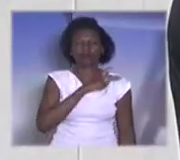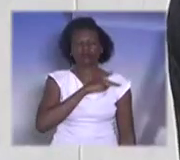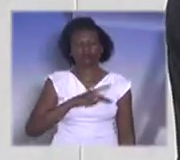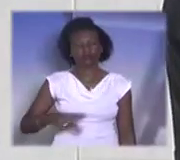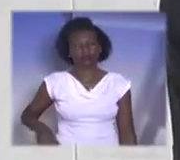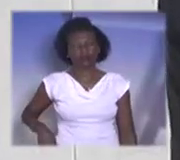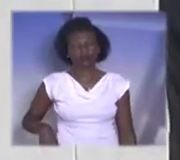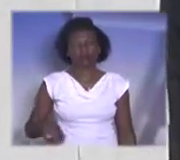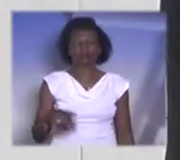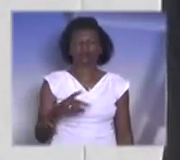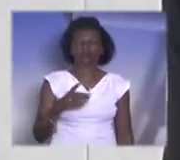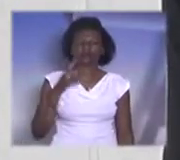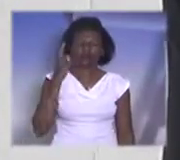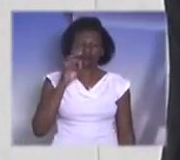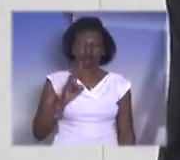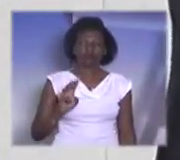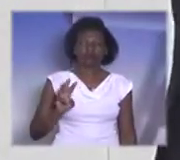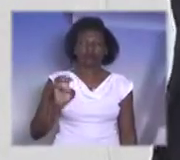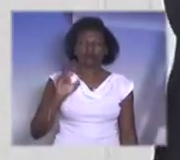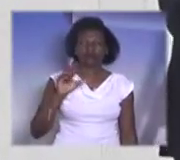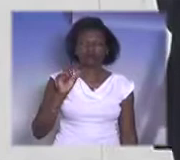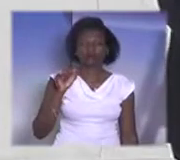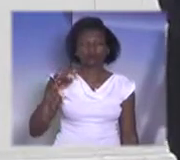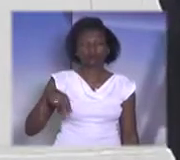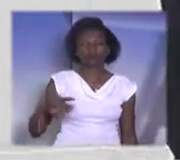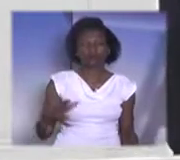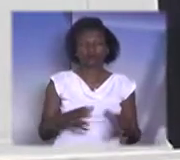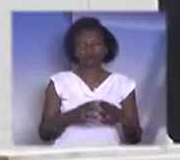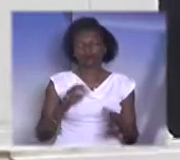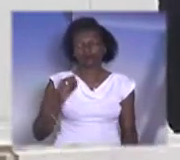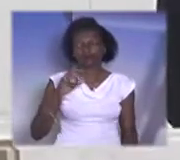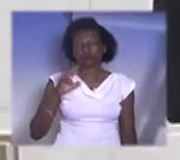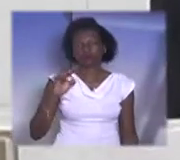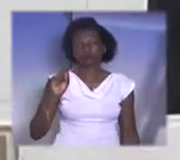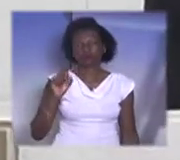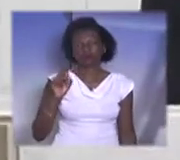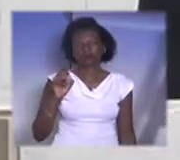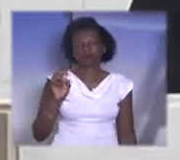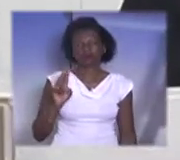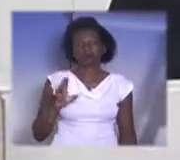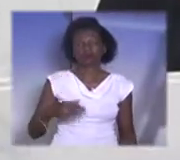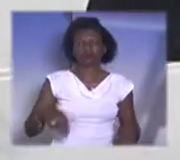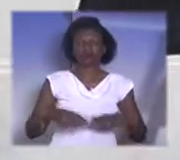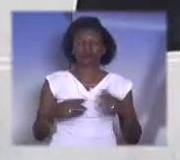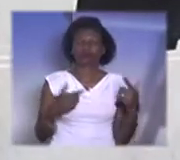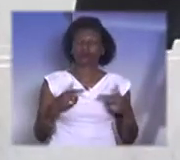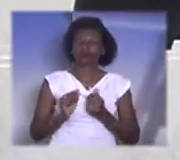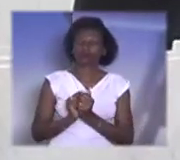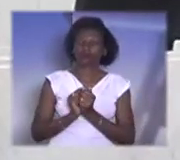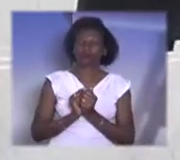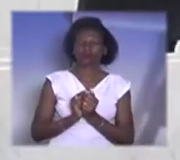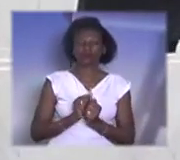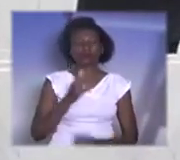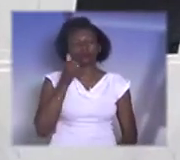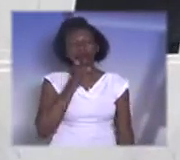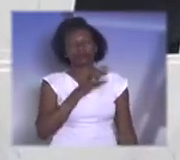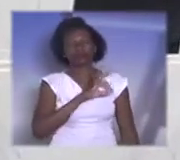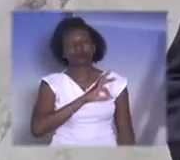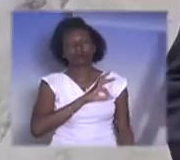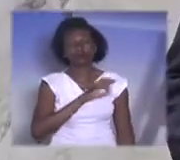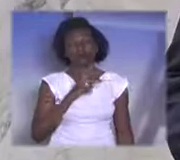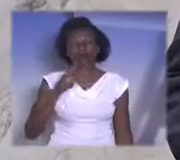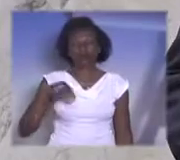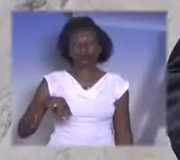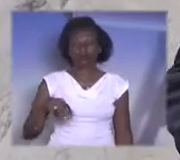gasparini é senhores assessores funcionários aqui presentes senhora policial militar